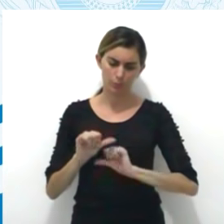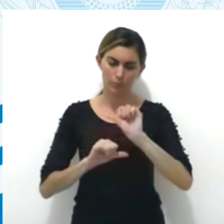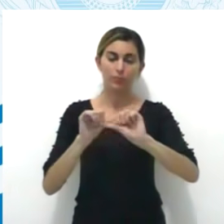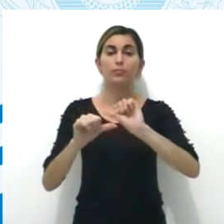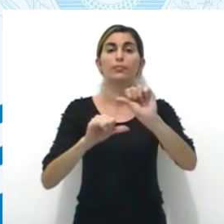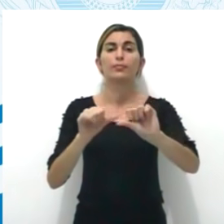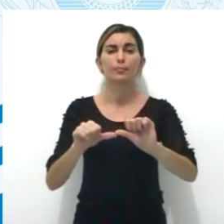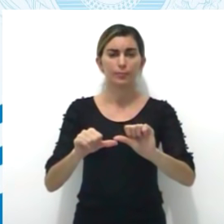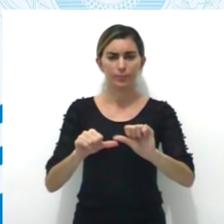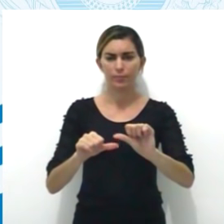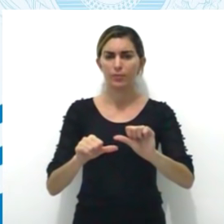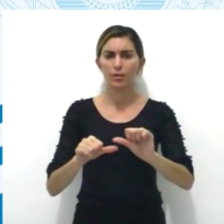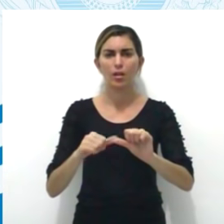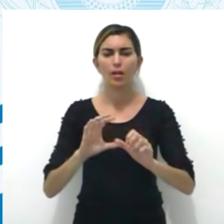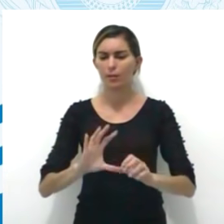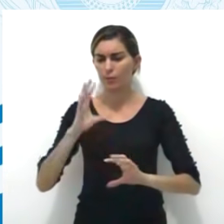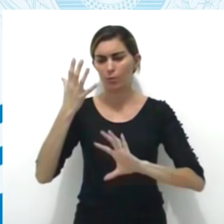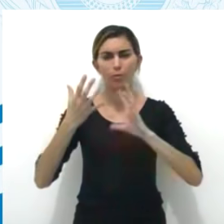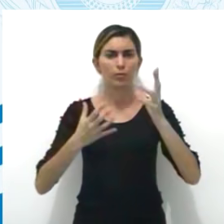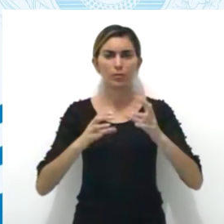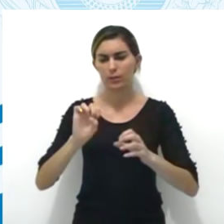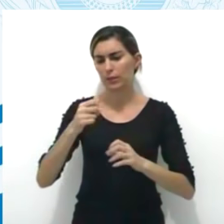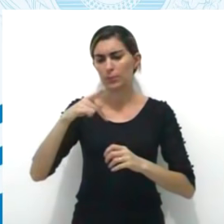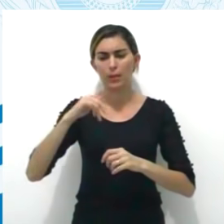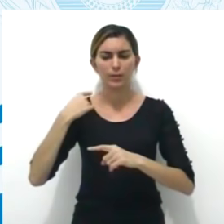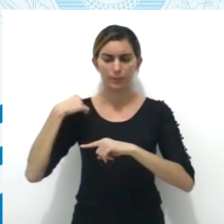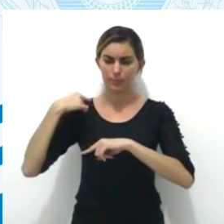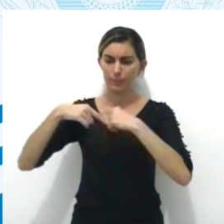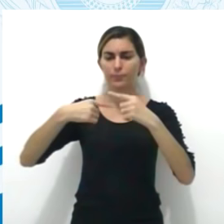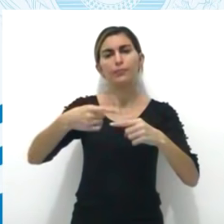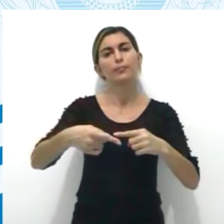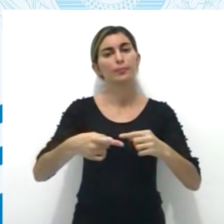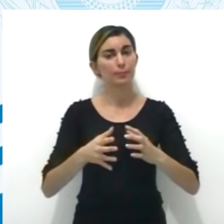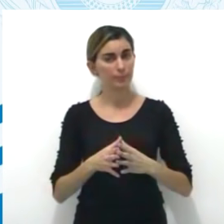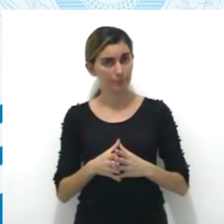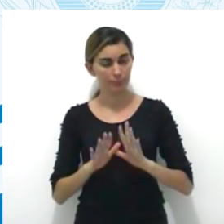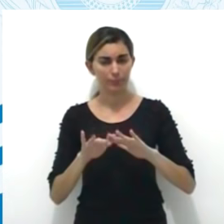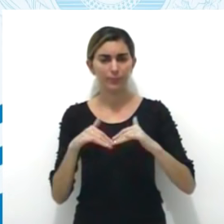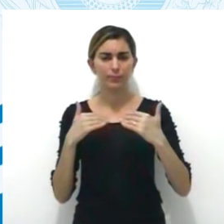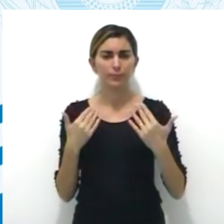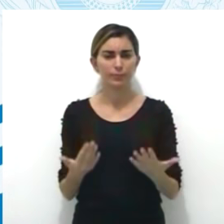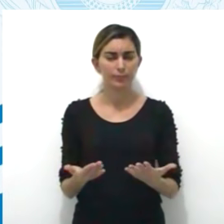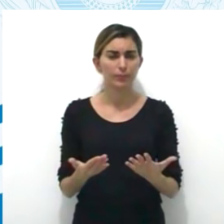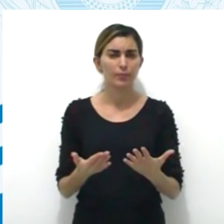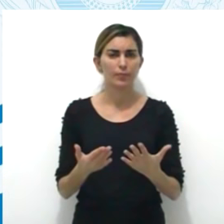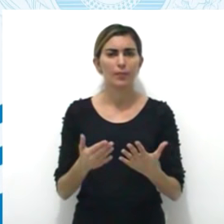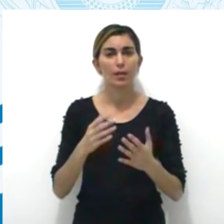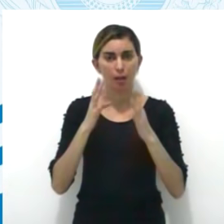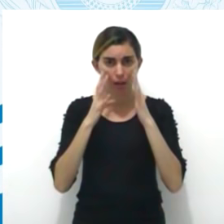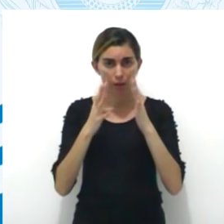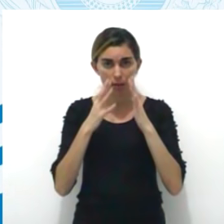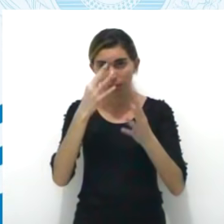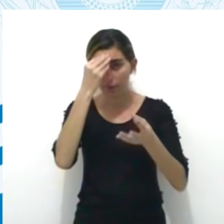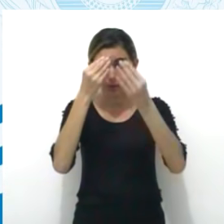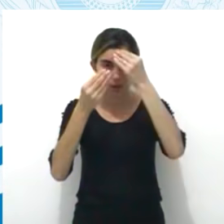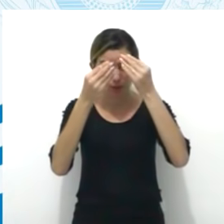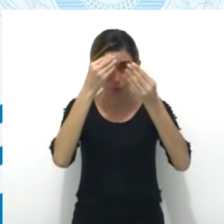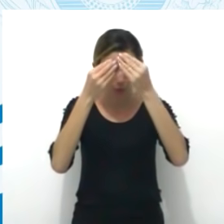de mudança ocorrida nas espécies ancestrais. Então,